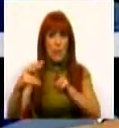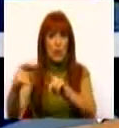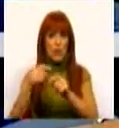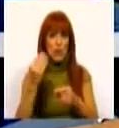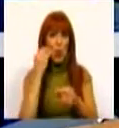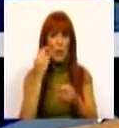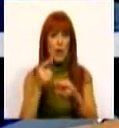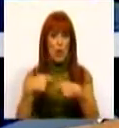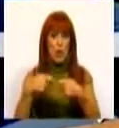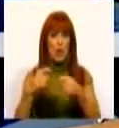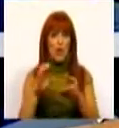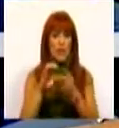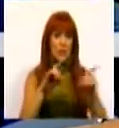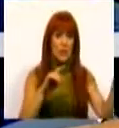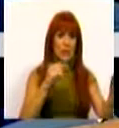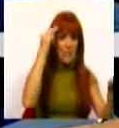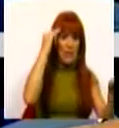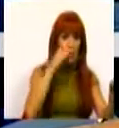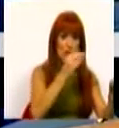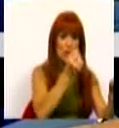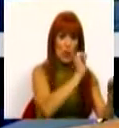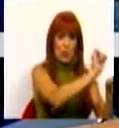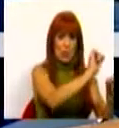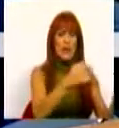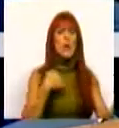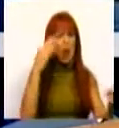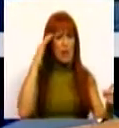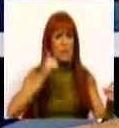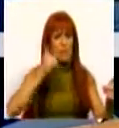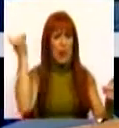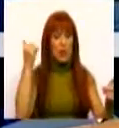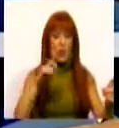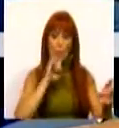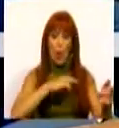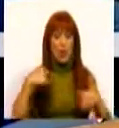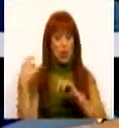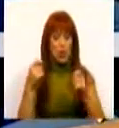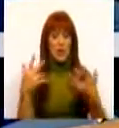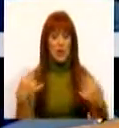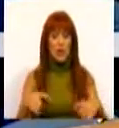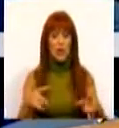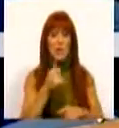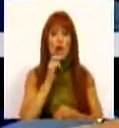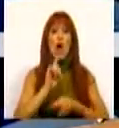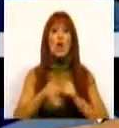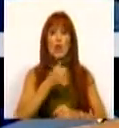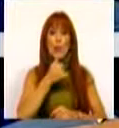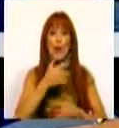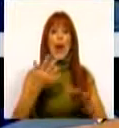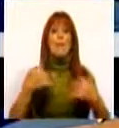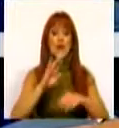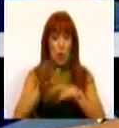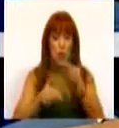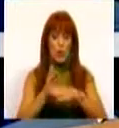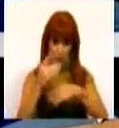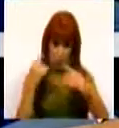custos de financiamento para a Região Autónoma da Madeira. Tudo isso me parece correto e me parece algo que podemos discutir e ver em que medida se pode fazer. Mas tem que continuar